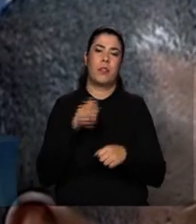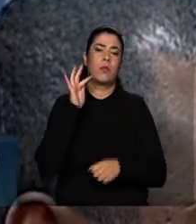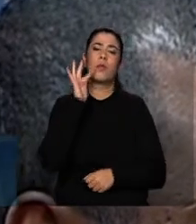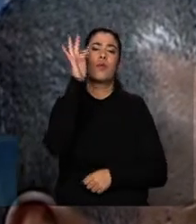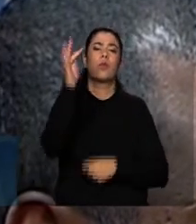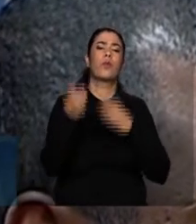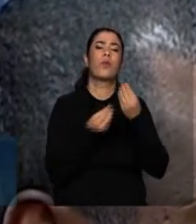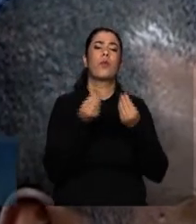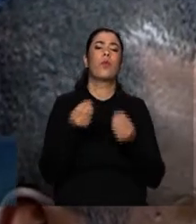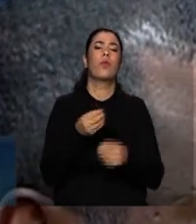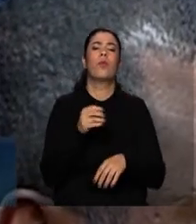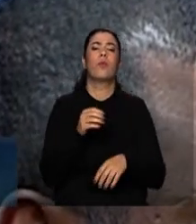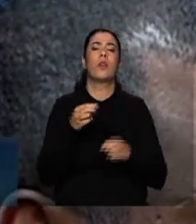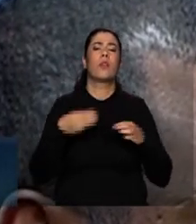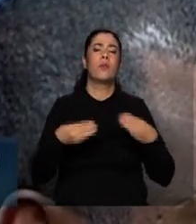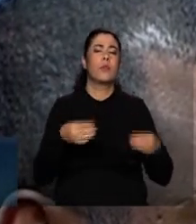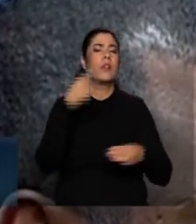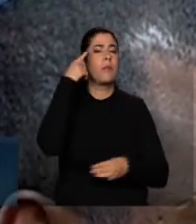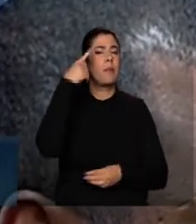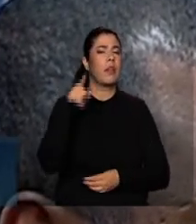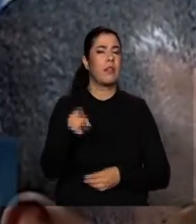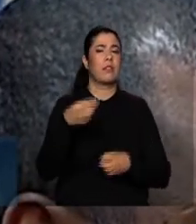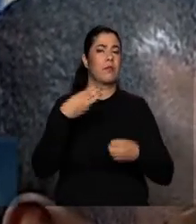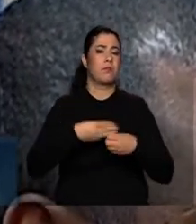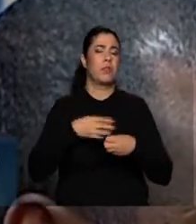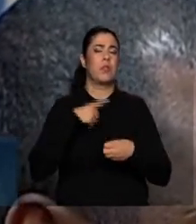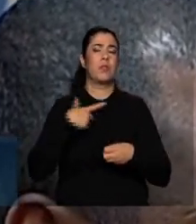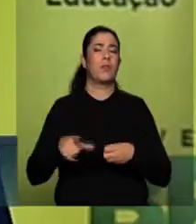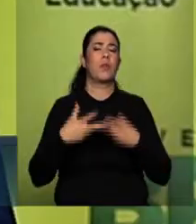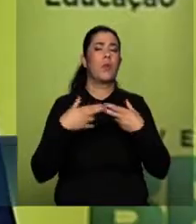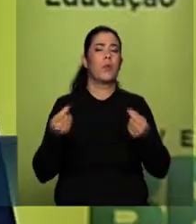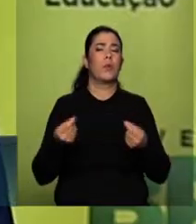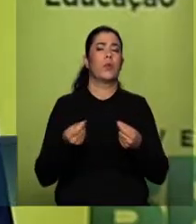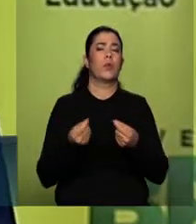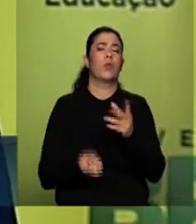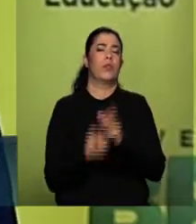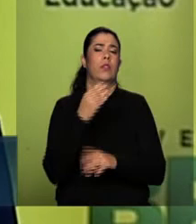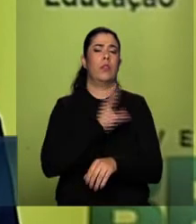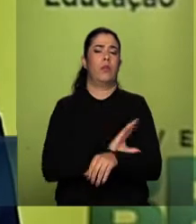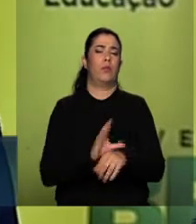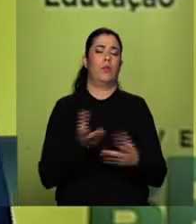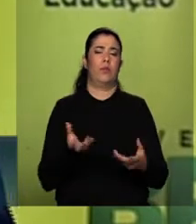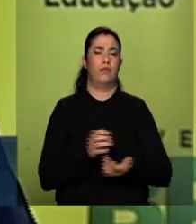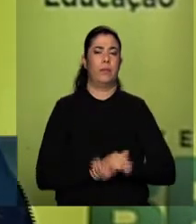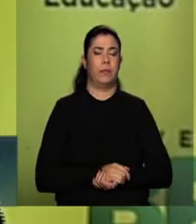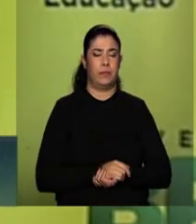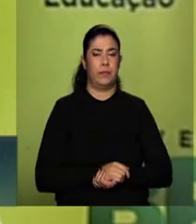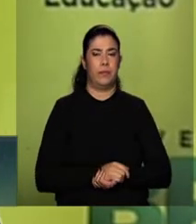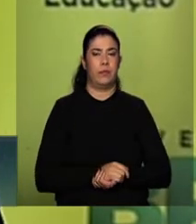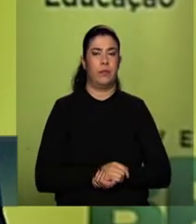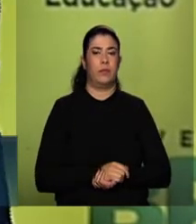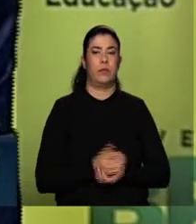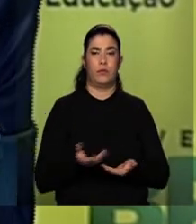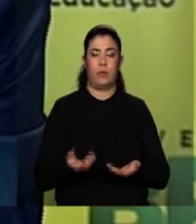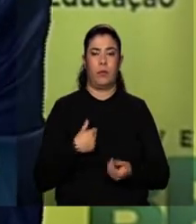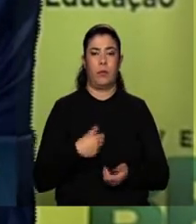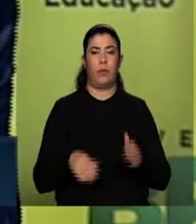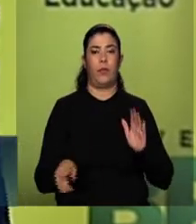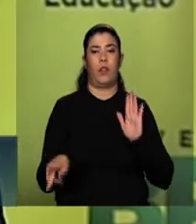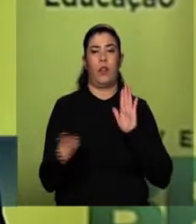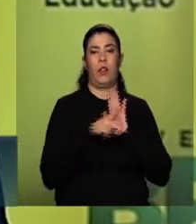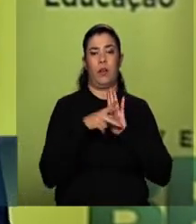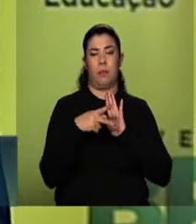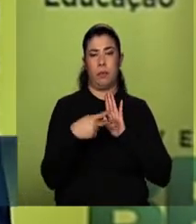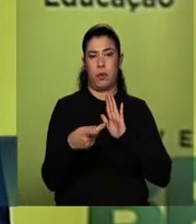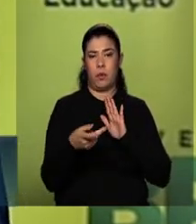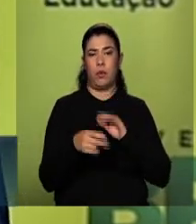fazer com essa cidade que não tem estrutura? Obrigado. Veja bem, a nossa própria Constituição e a Lei Orgânica